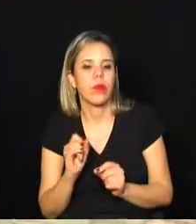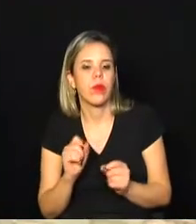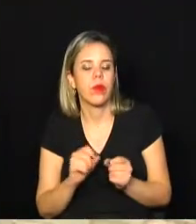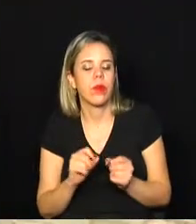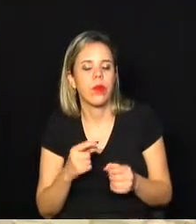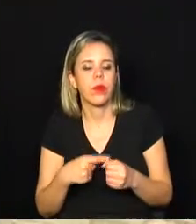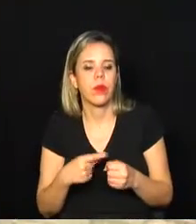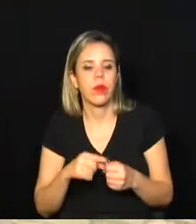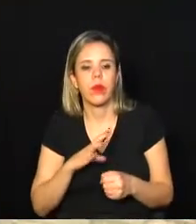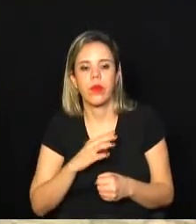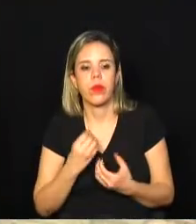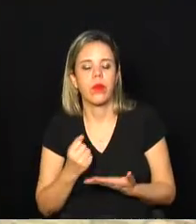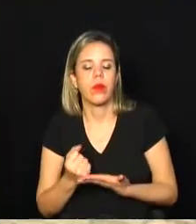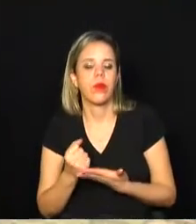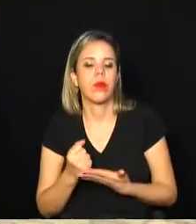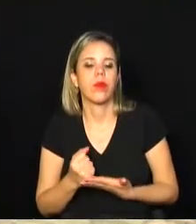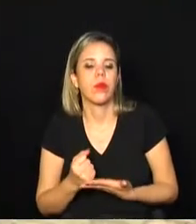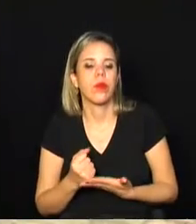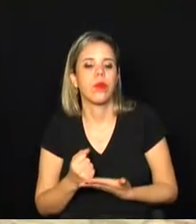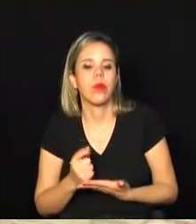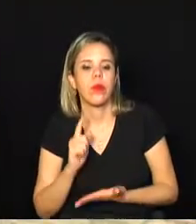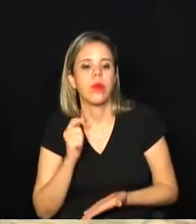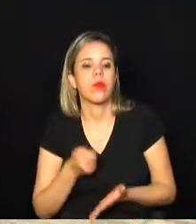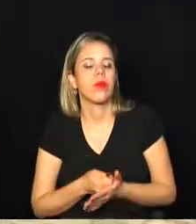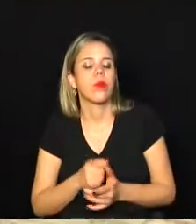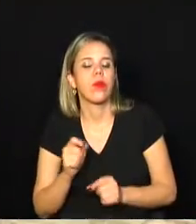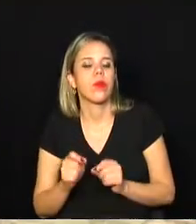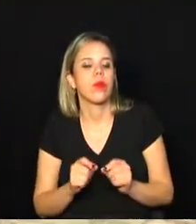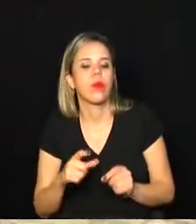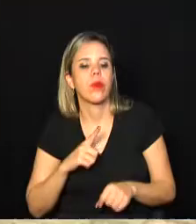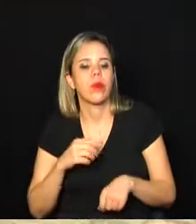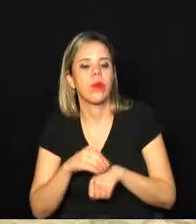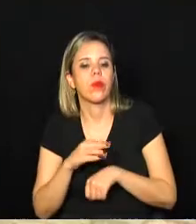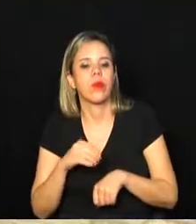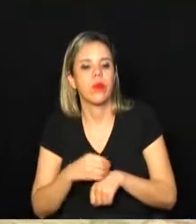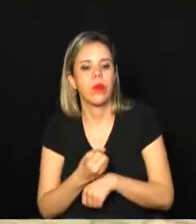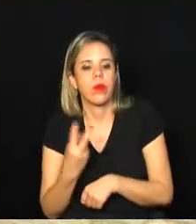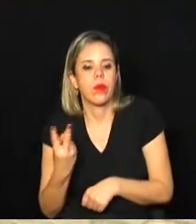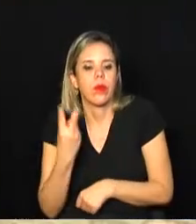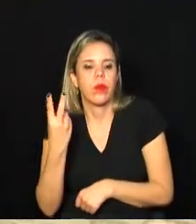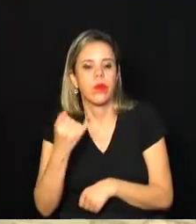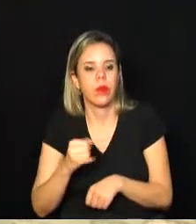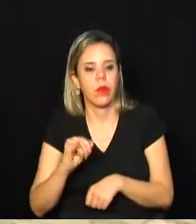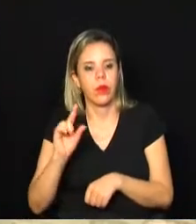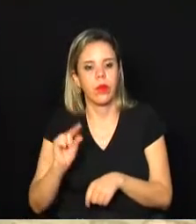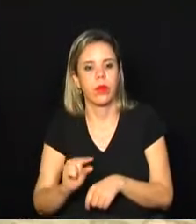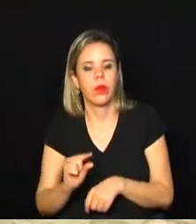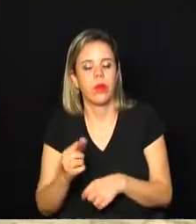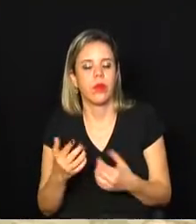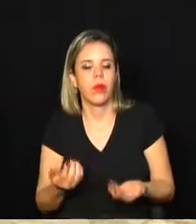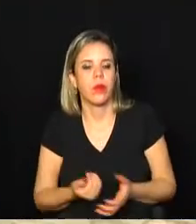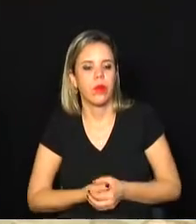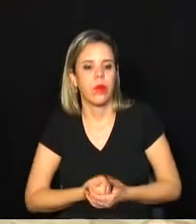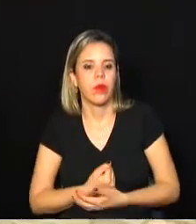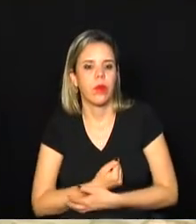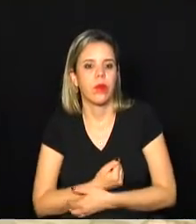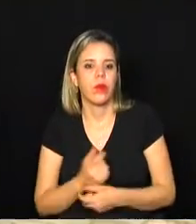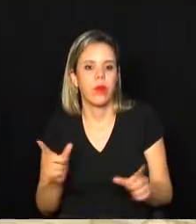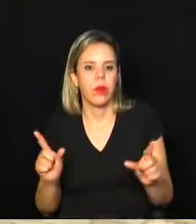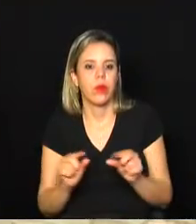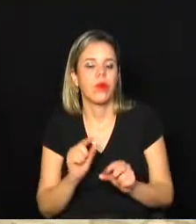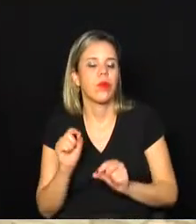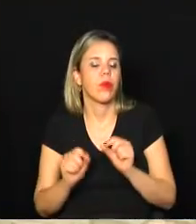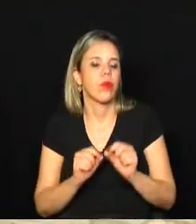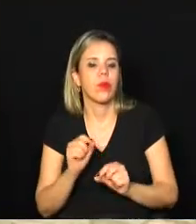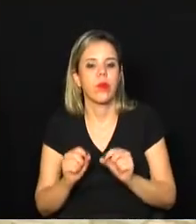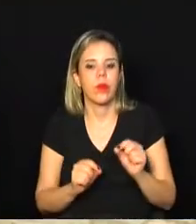dada pelo município de Campinas Então essa garantia ela vai trazer uma taxa de juros muito pequena muito menor do